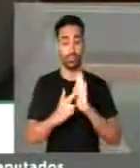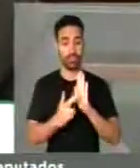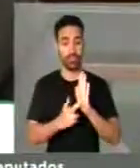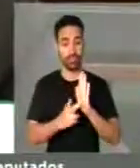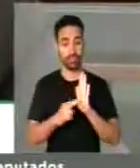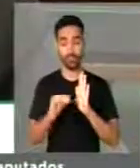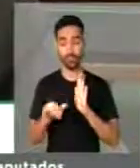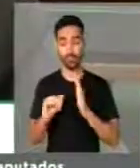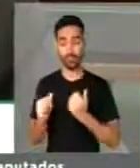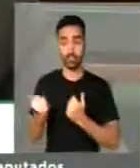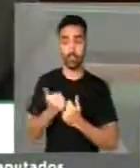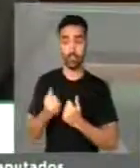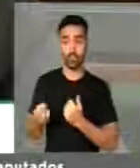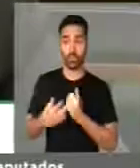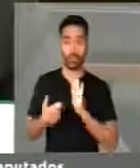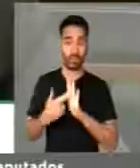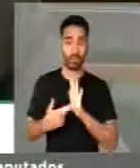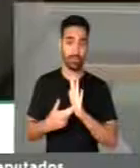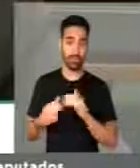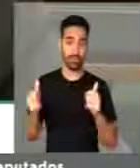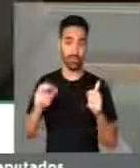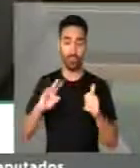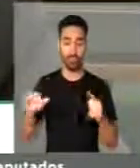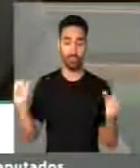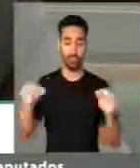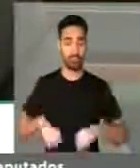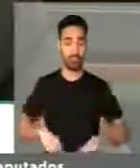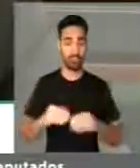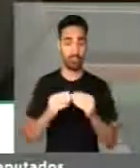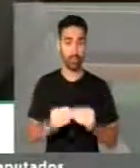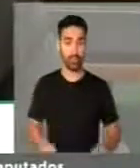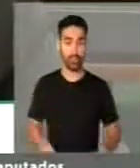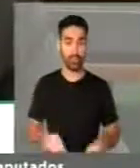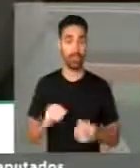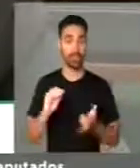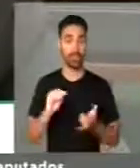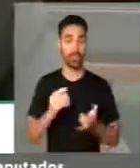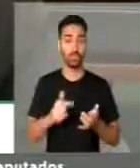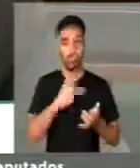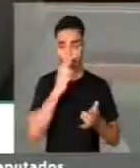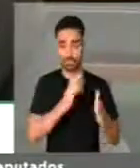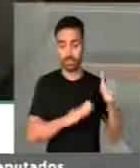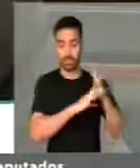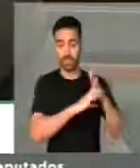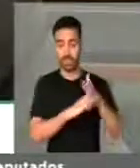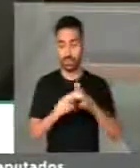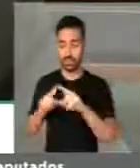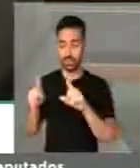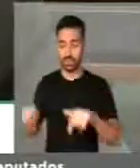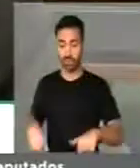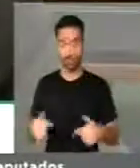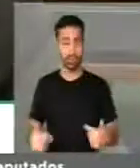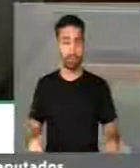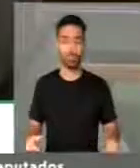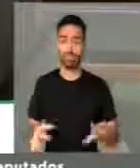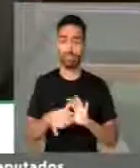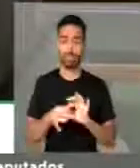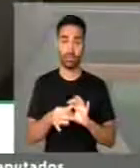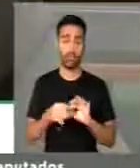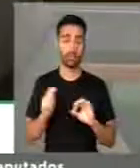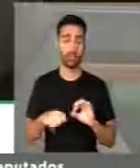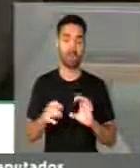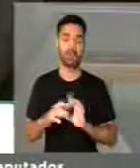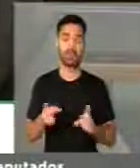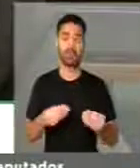por uma nova regulamentação, que desfigura a natureza do vínculo e aprofunda as possibilidades de